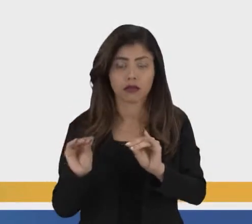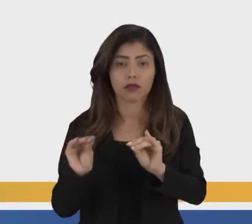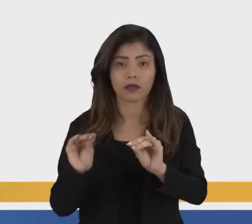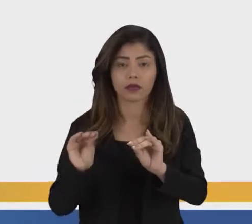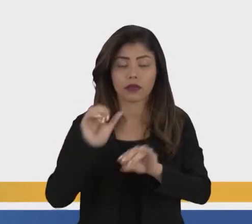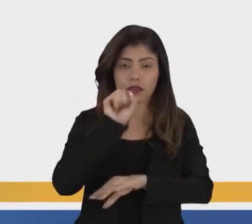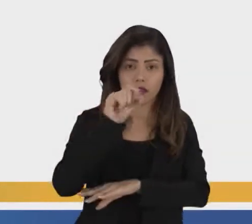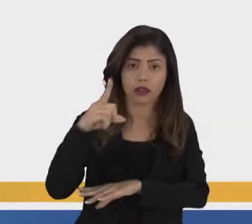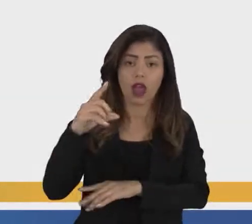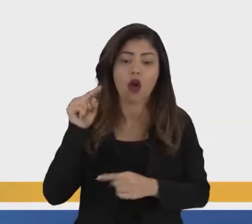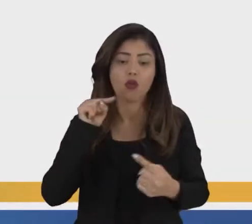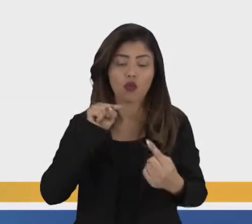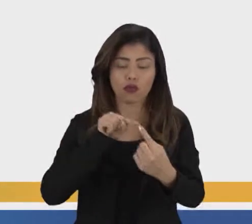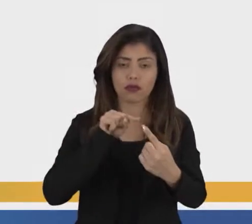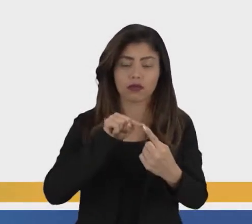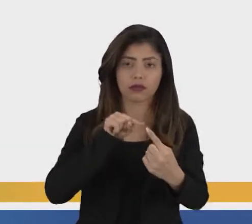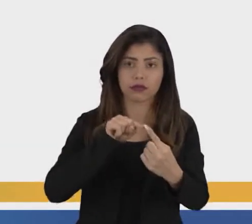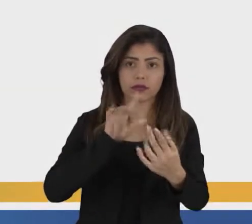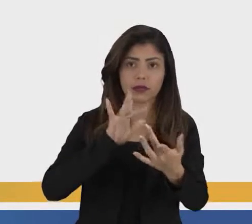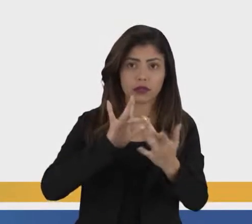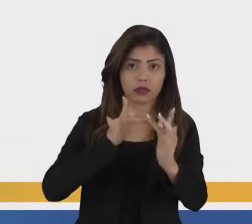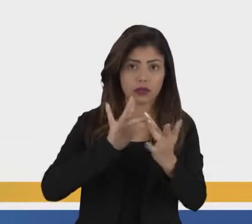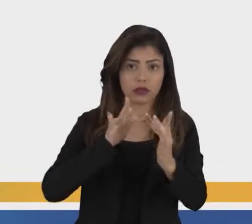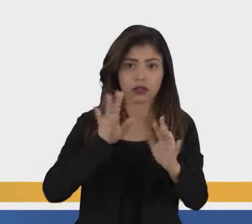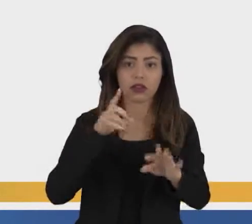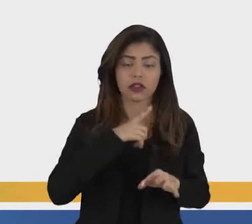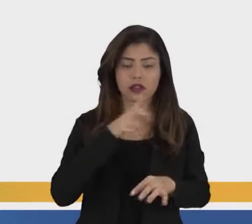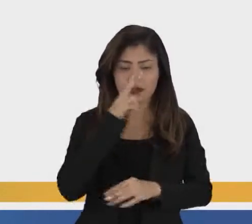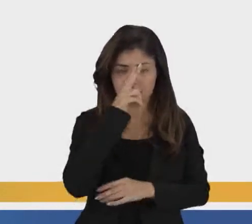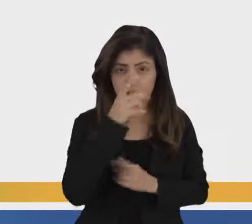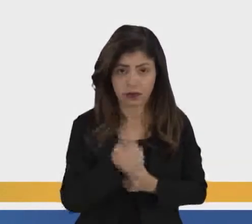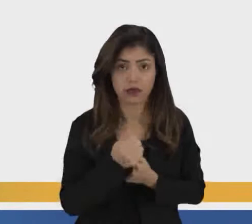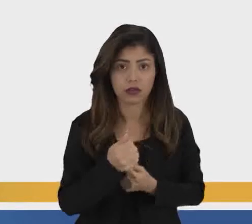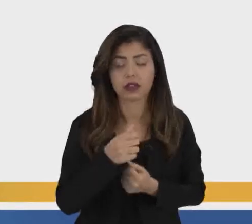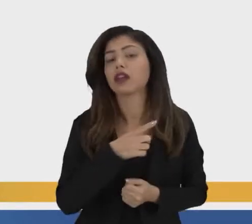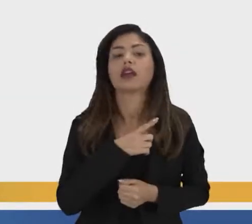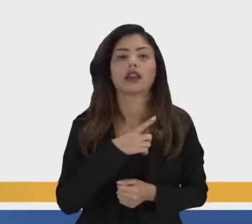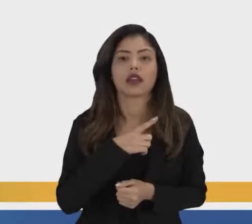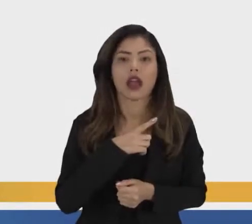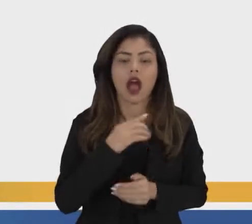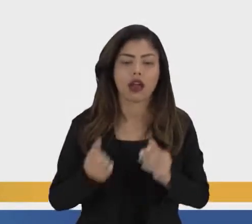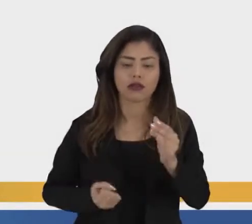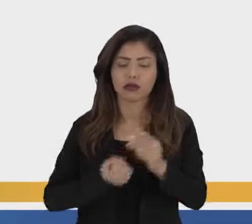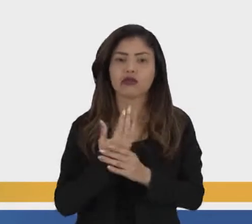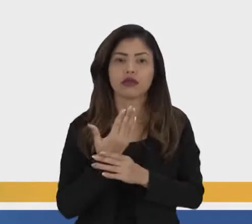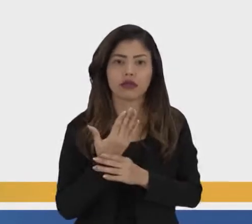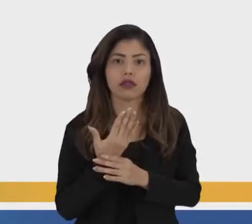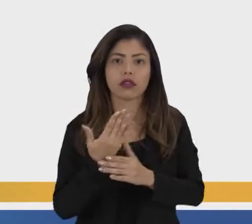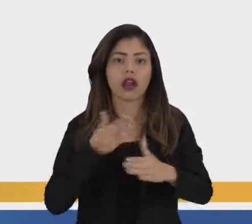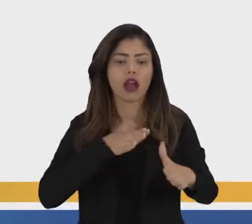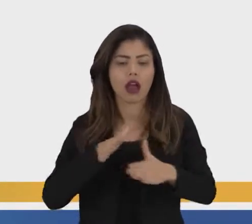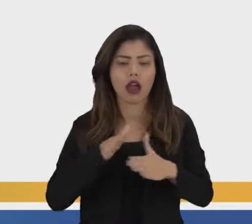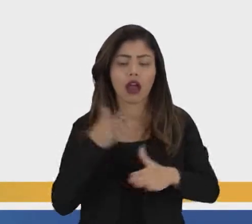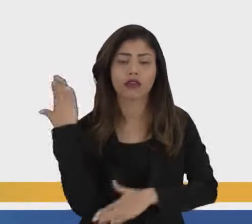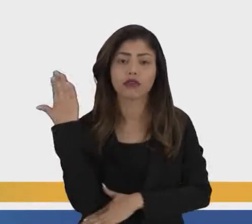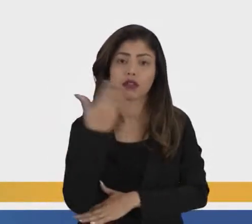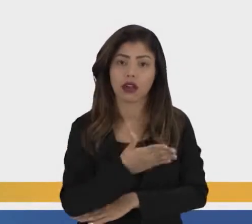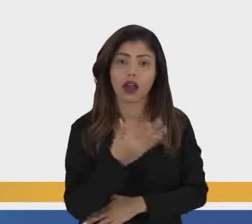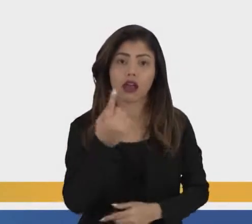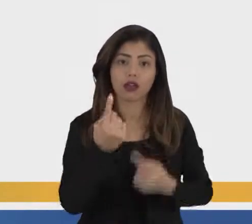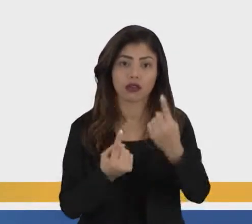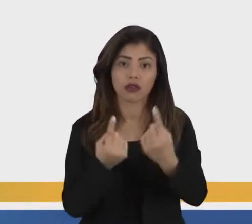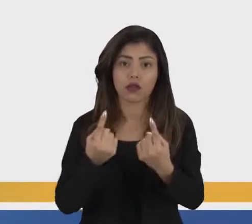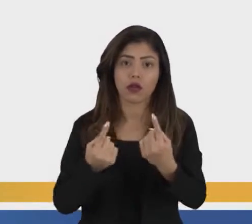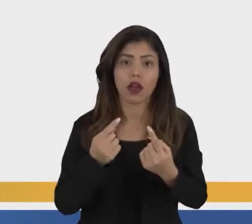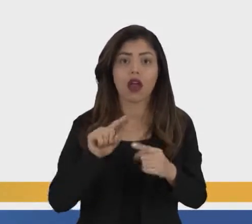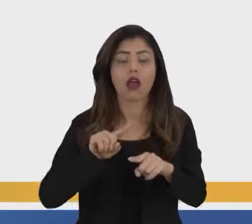classificadas através do contato, né, que são forças que surgem através da interação direta entre dois ou